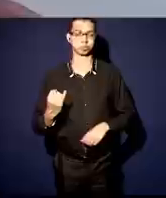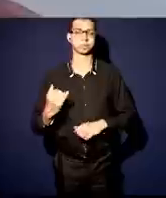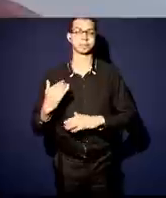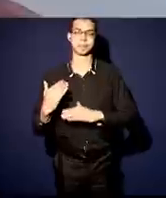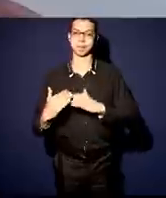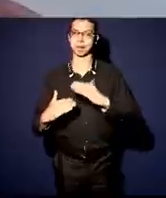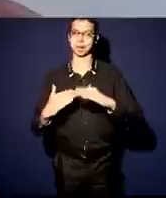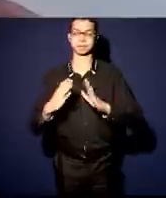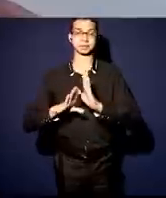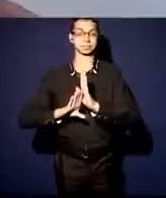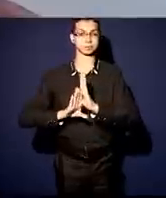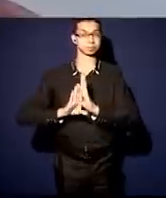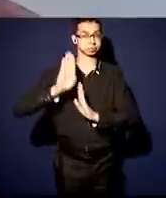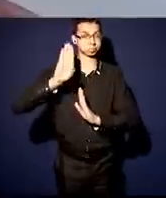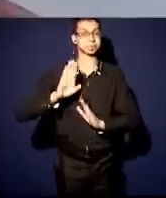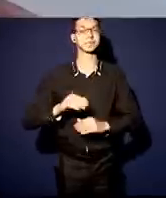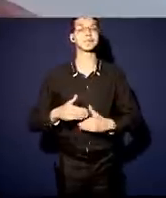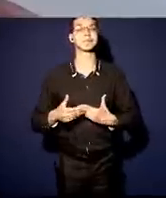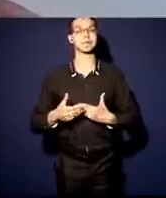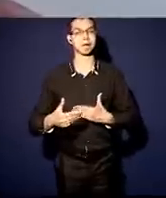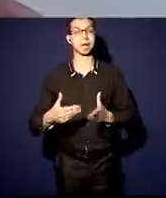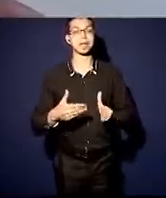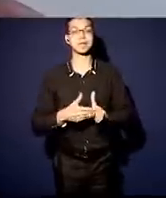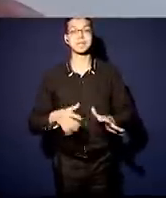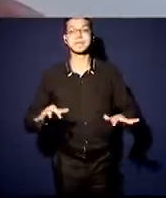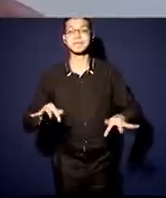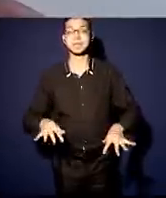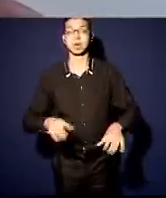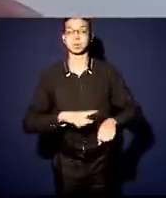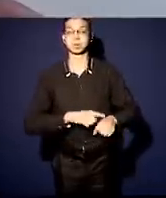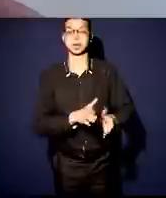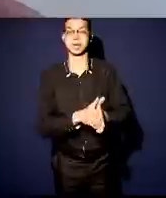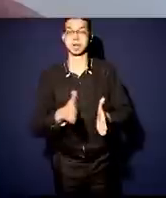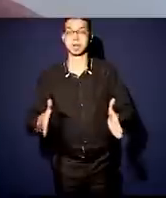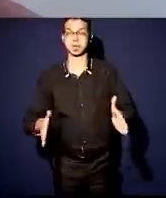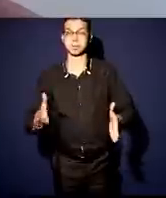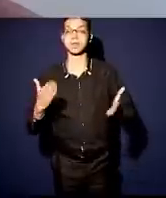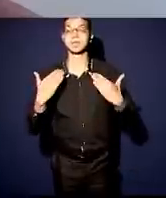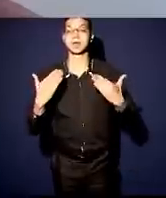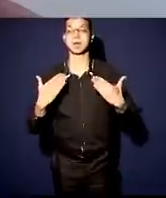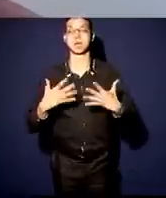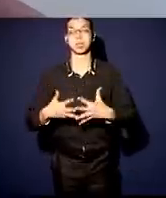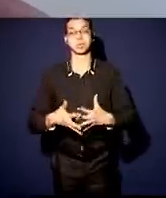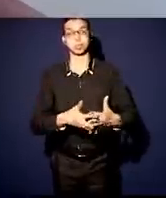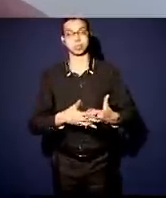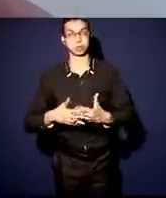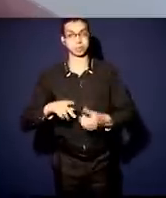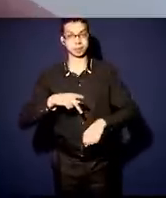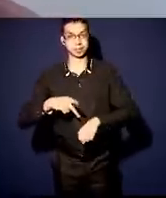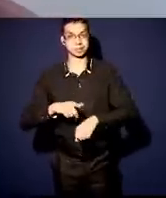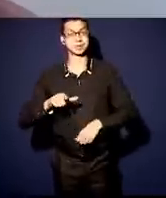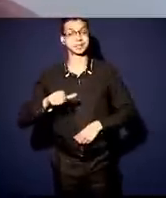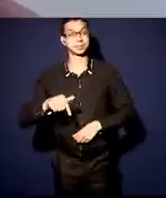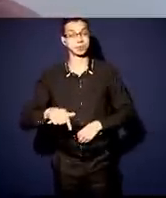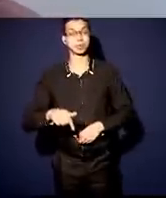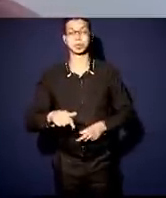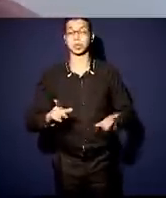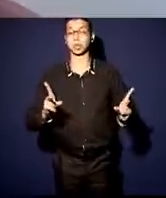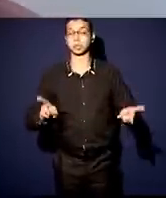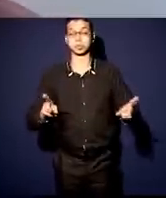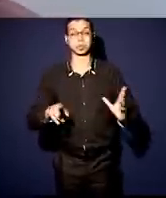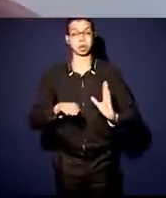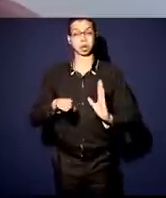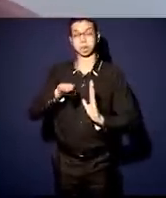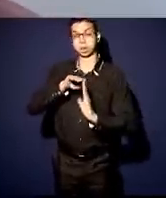até o final do verão americano, e depois vai continuar com a taxa nesse nível muito mais alto, porque basicamente o